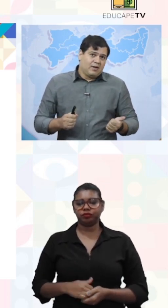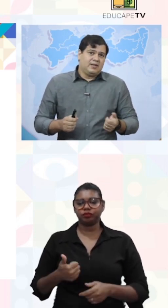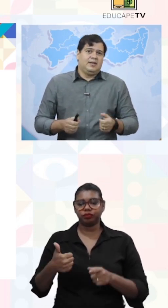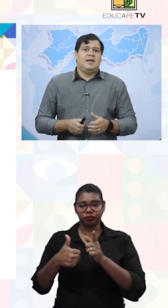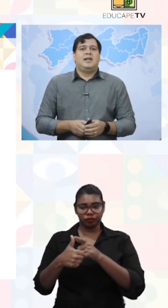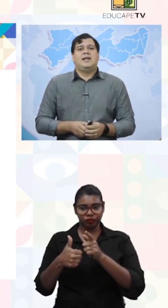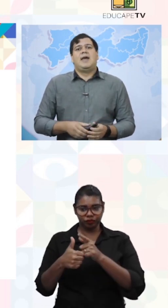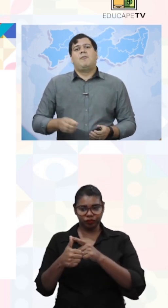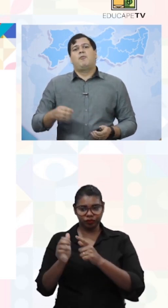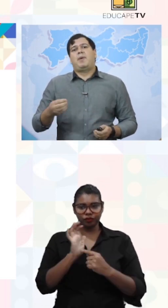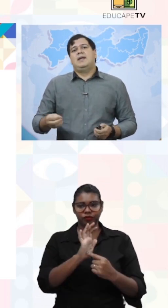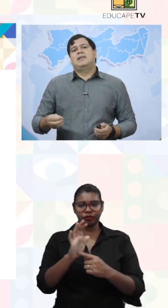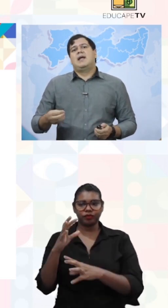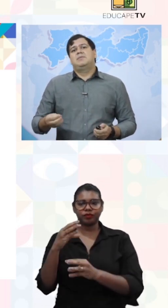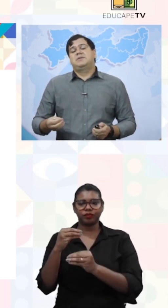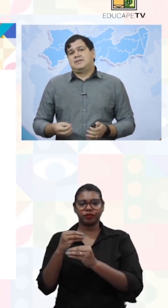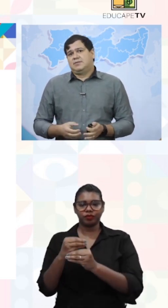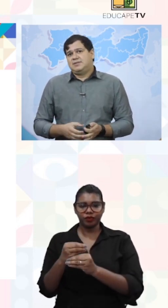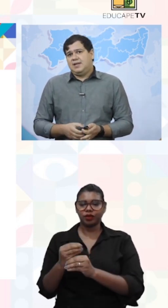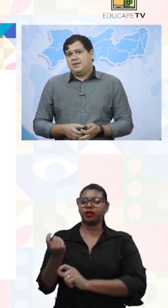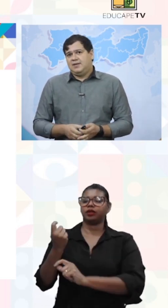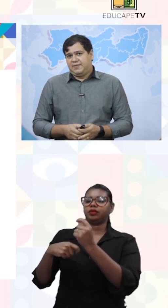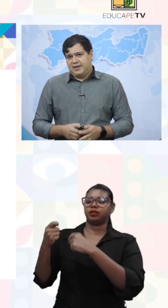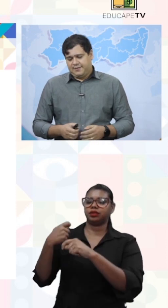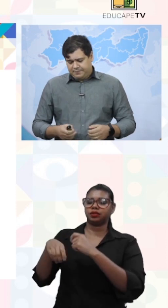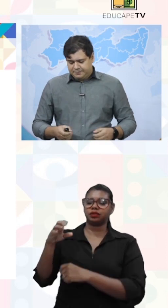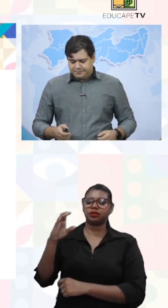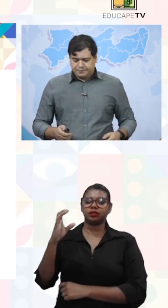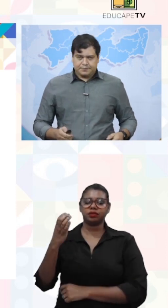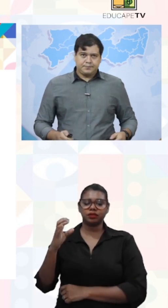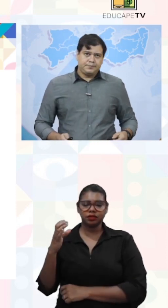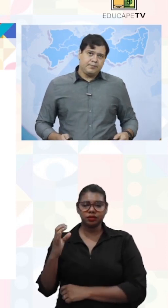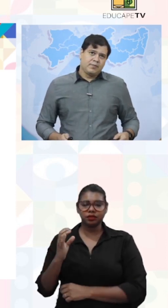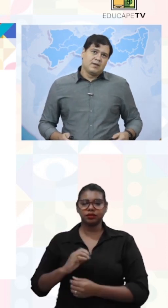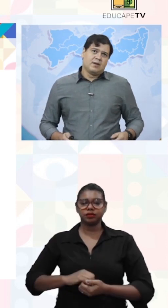Taylor, e ele é o pai da administração científica.